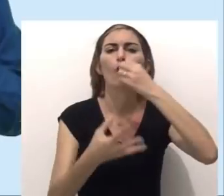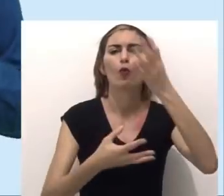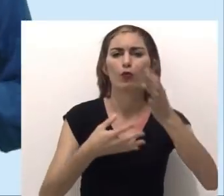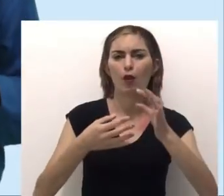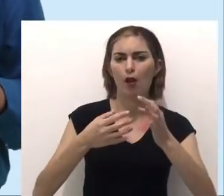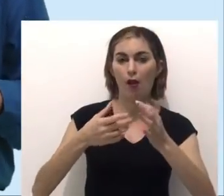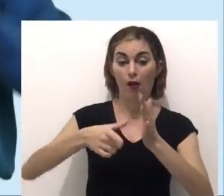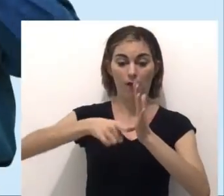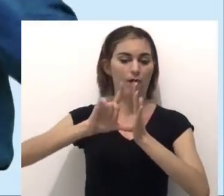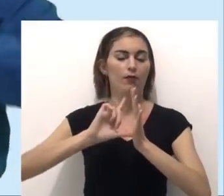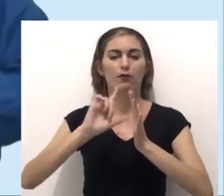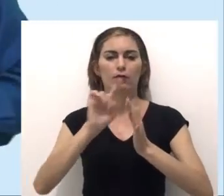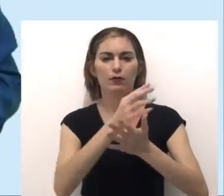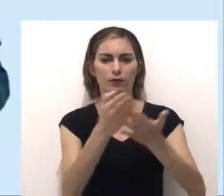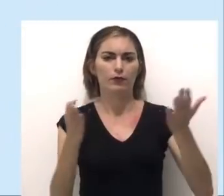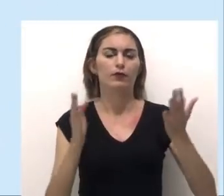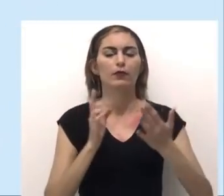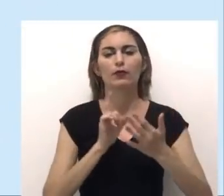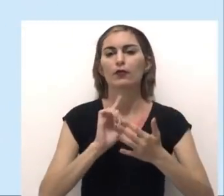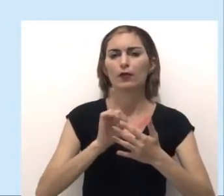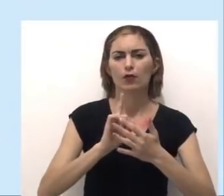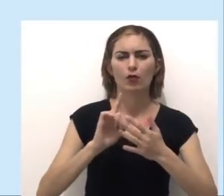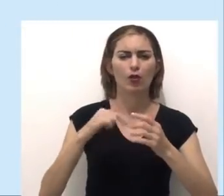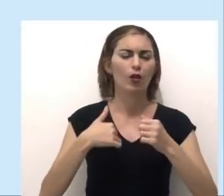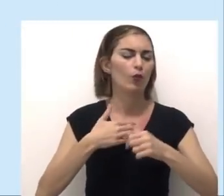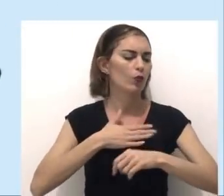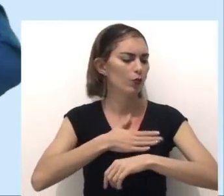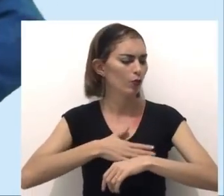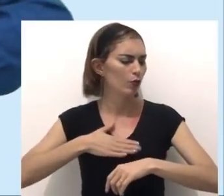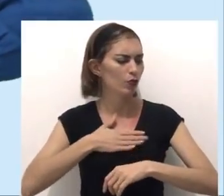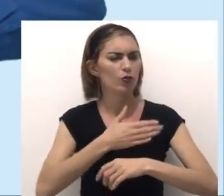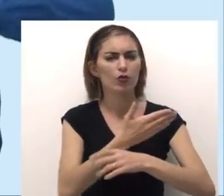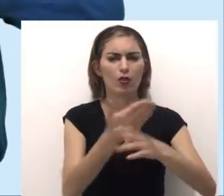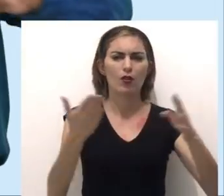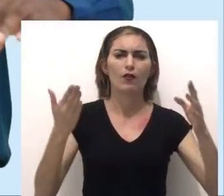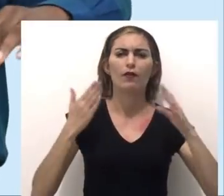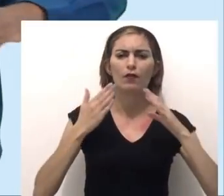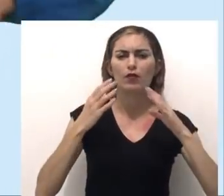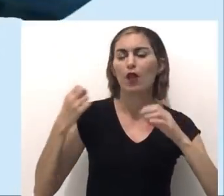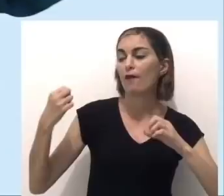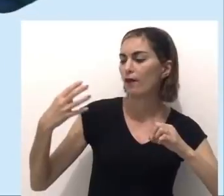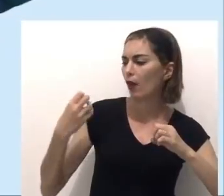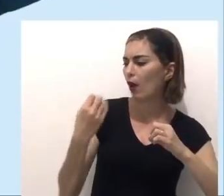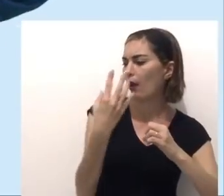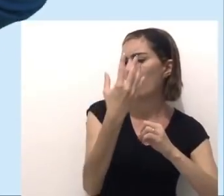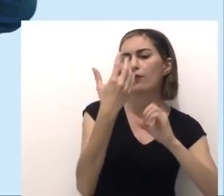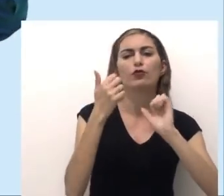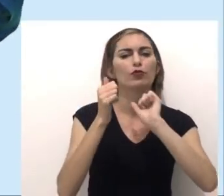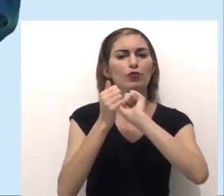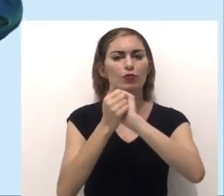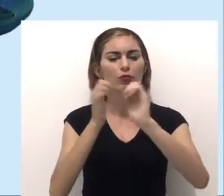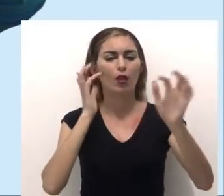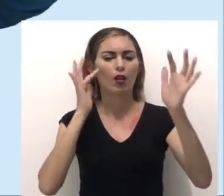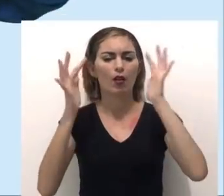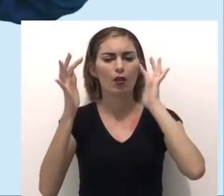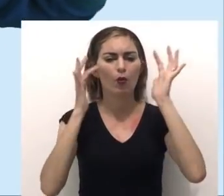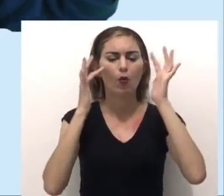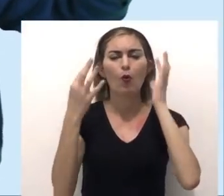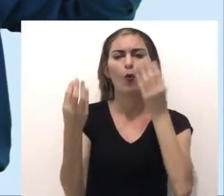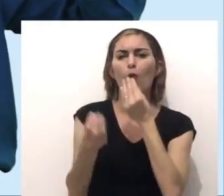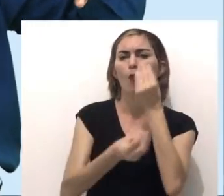vou contar antecipadamente para vocês. Eu gostaria que vocês fizessem uma viagem e